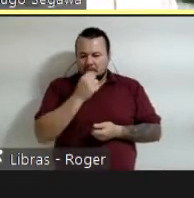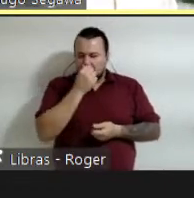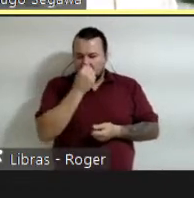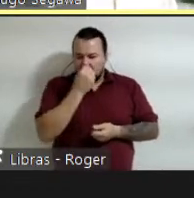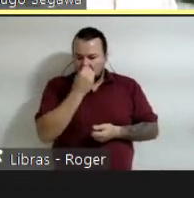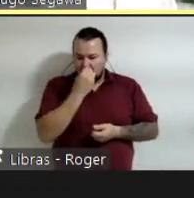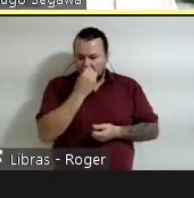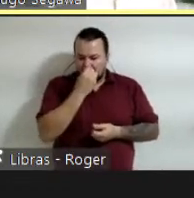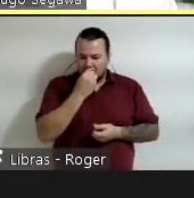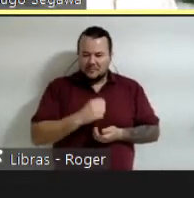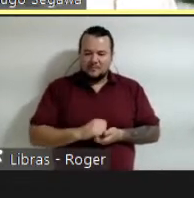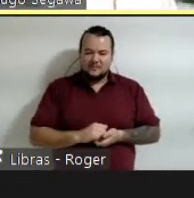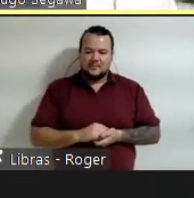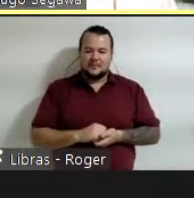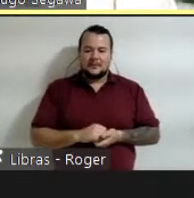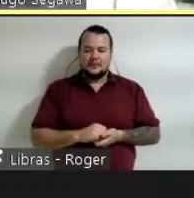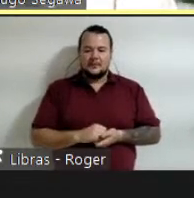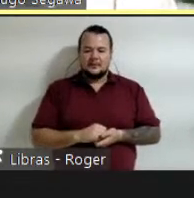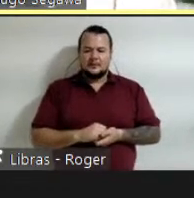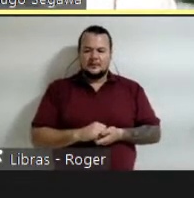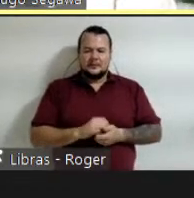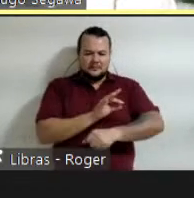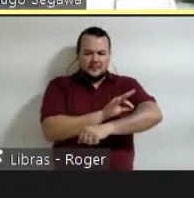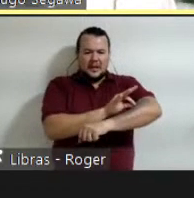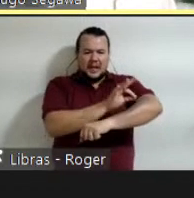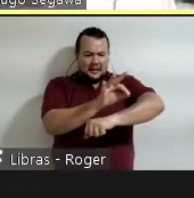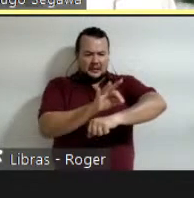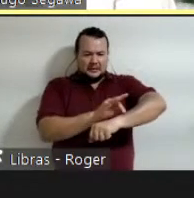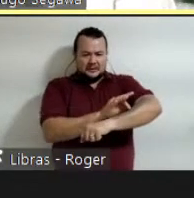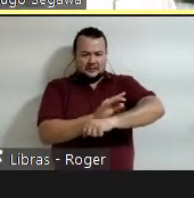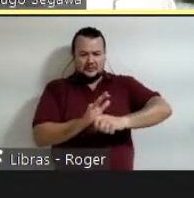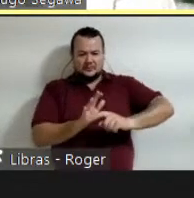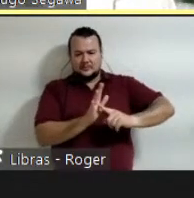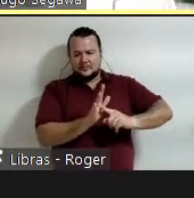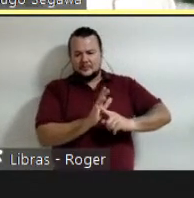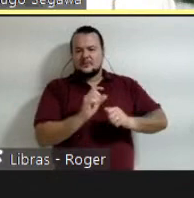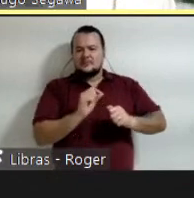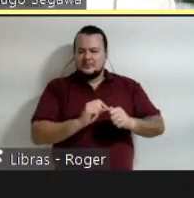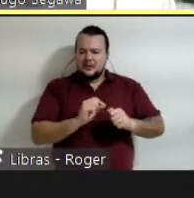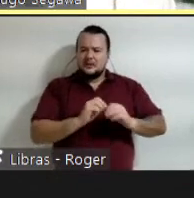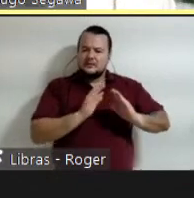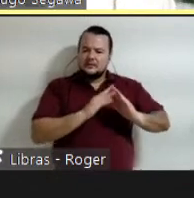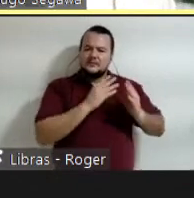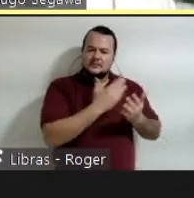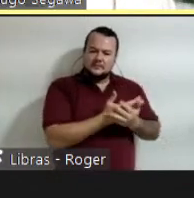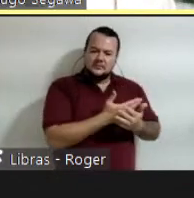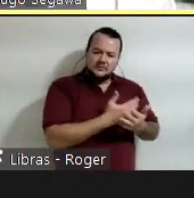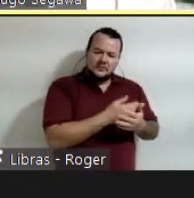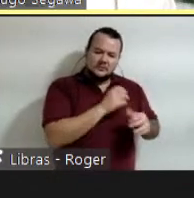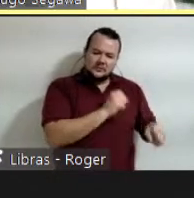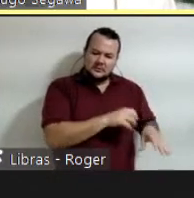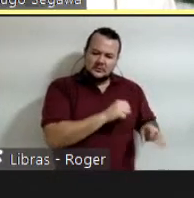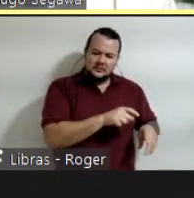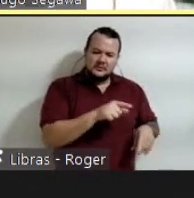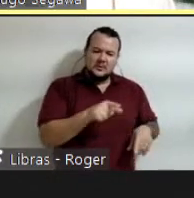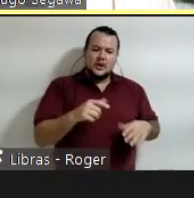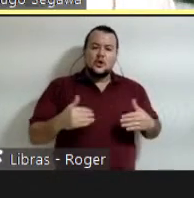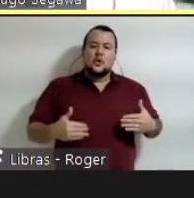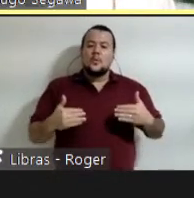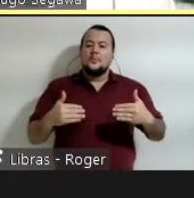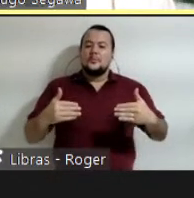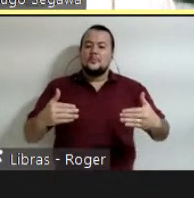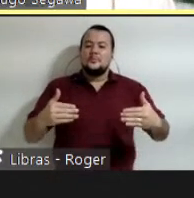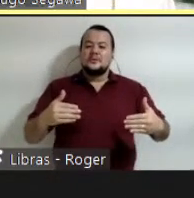E essa arquitetura fez escola, né? Veja esse Ministério do Transporte em Cuba, e é muito